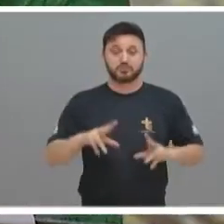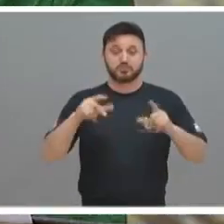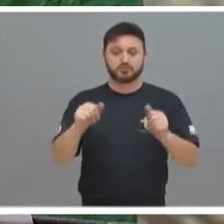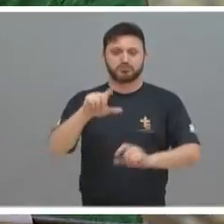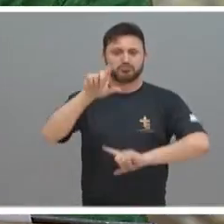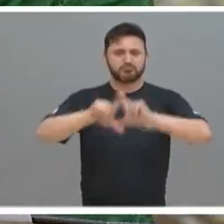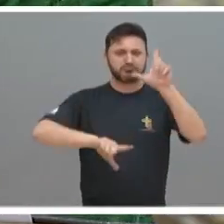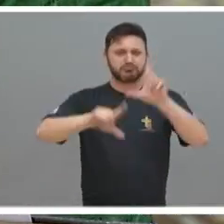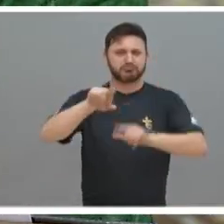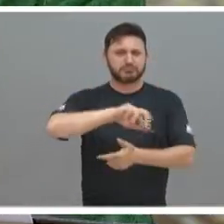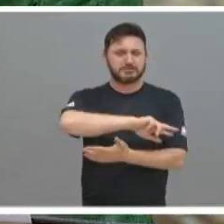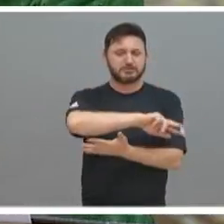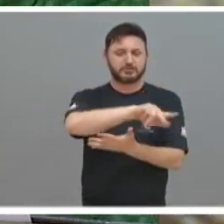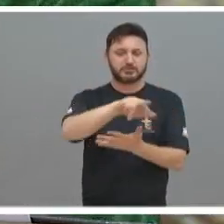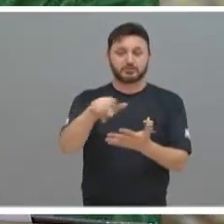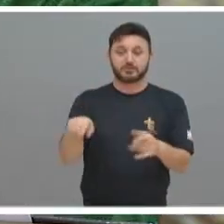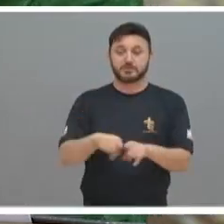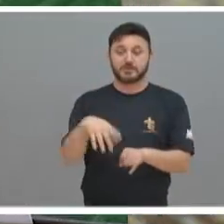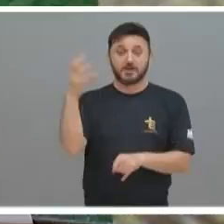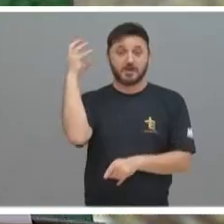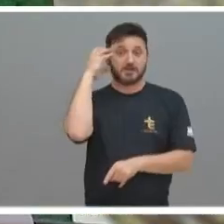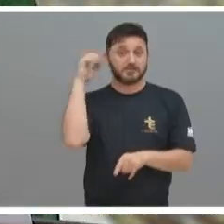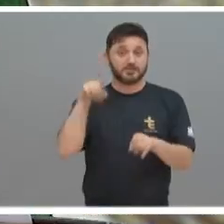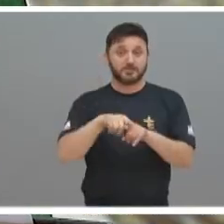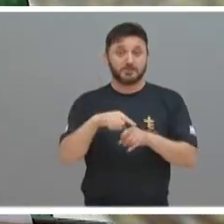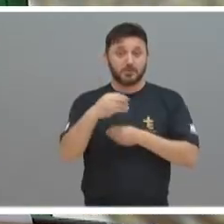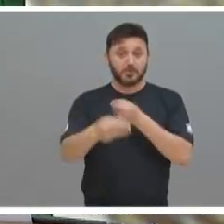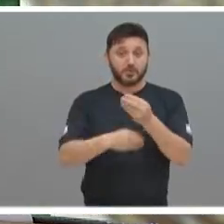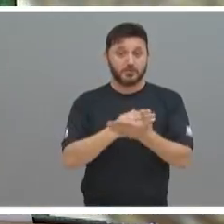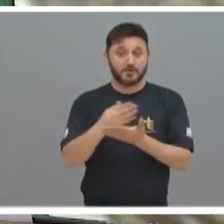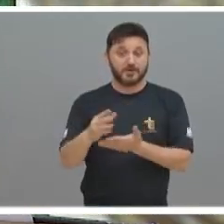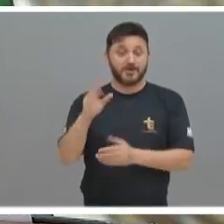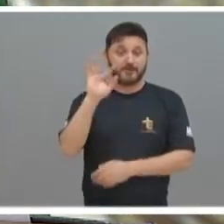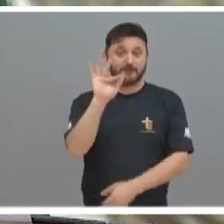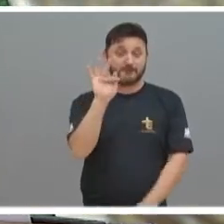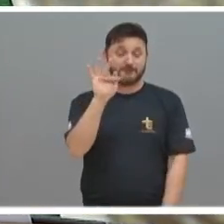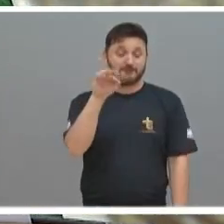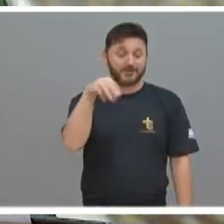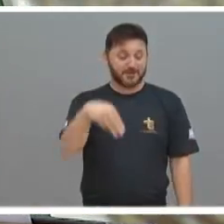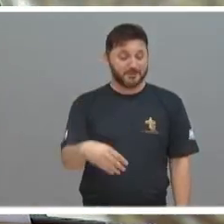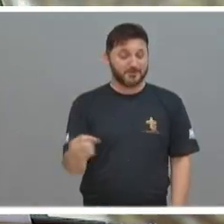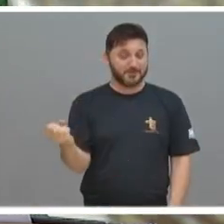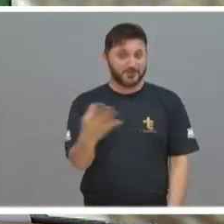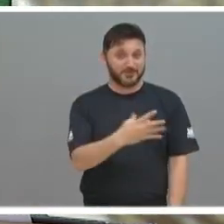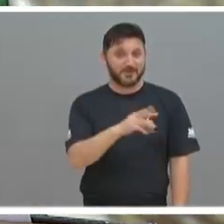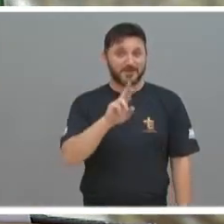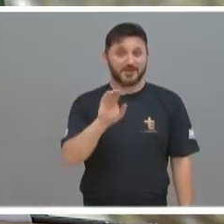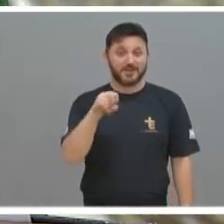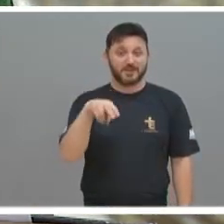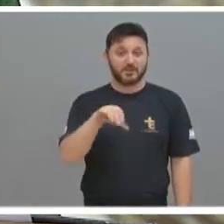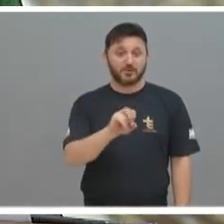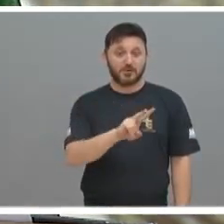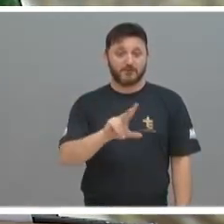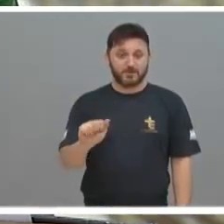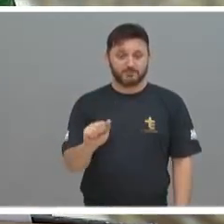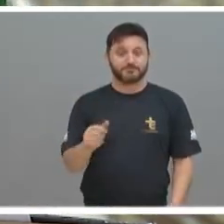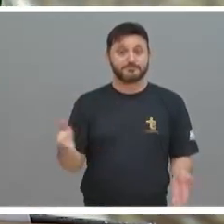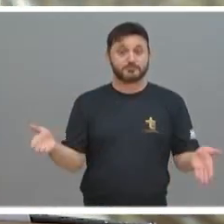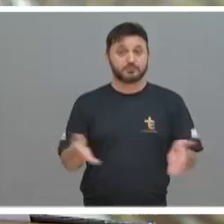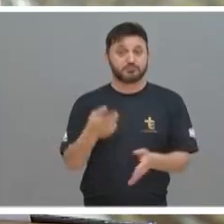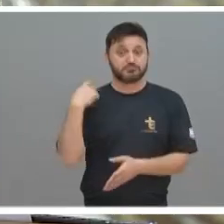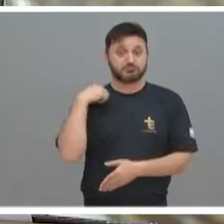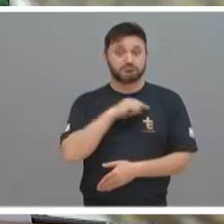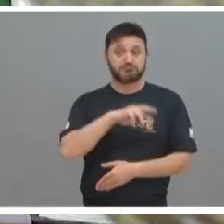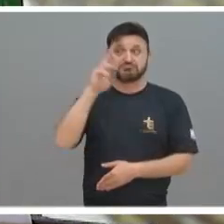as TVs irmãs, rádios irmãs, a partir da Renova FM, filhos queridos, nós vamos celebrar